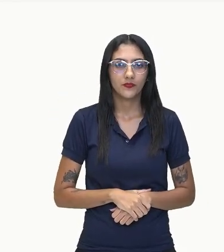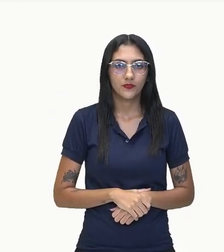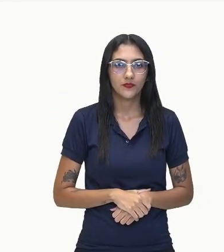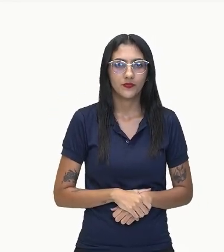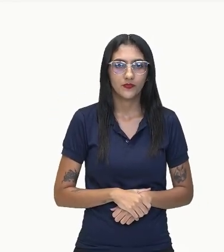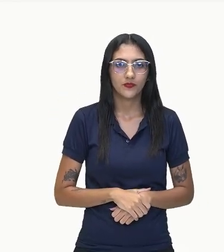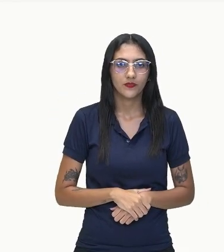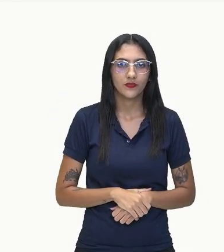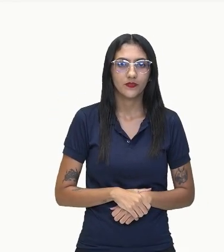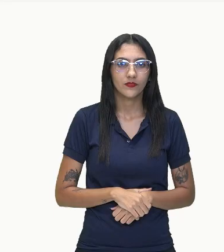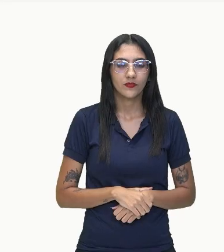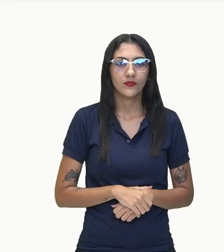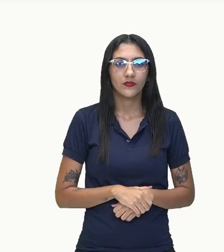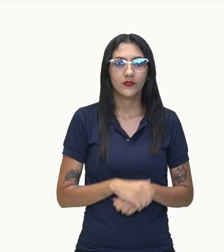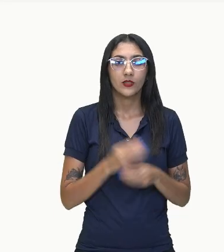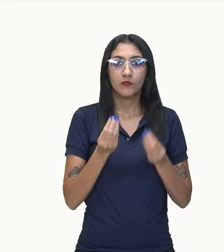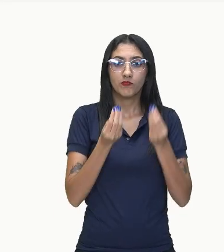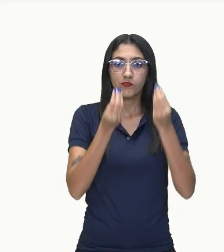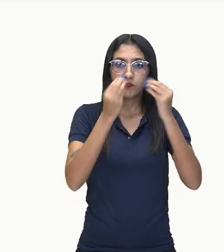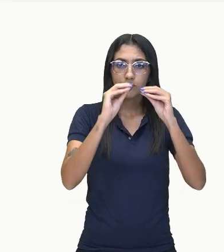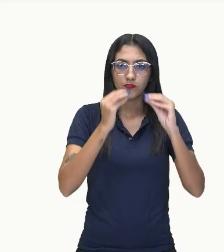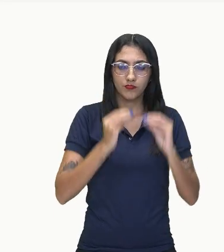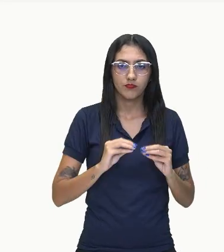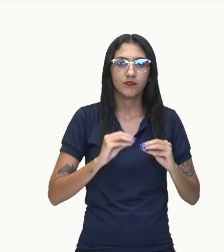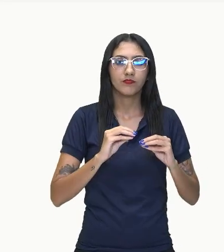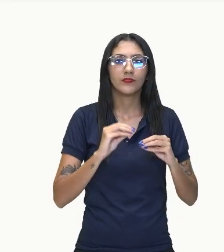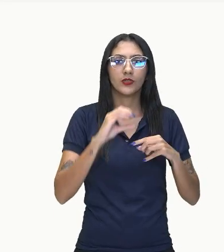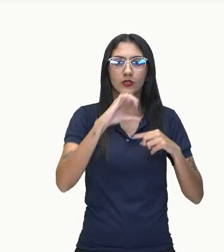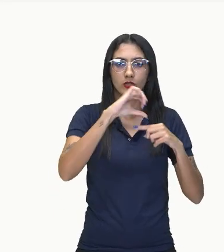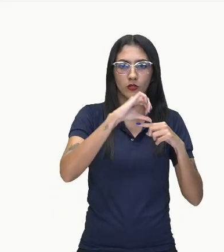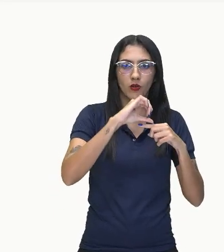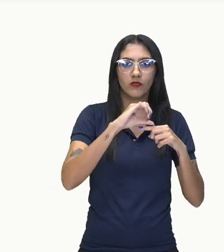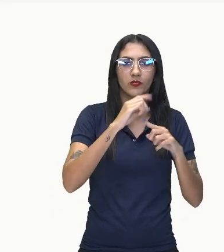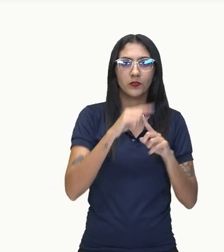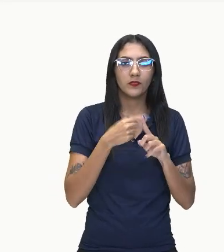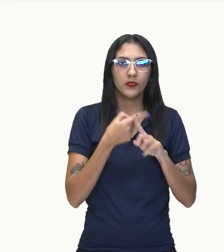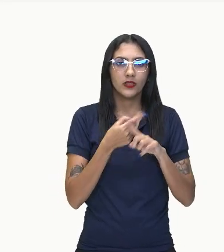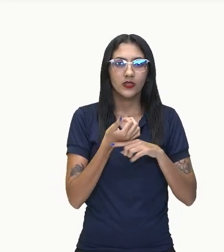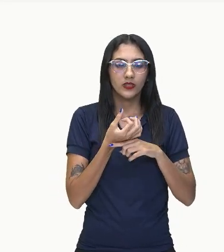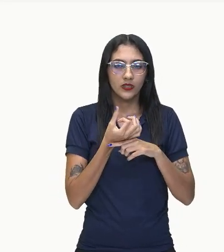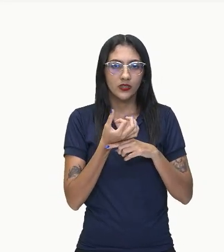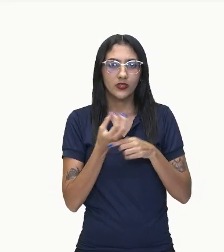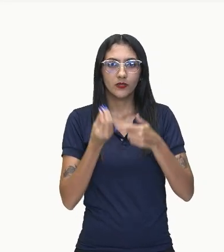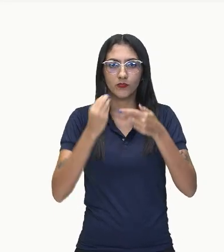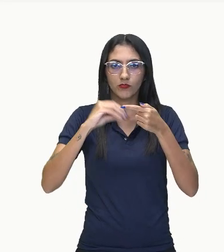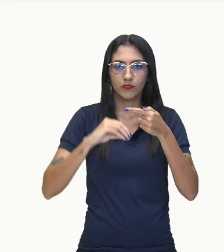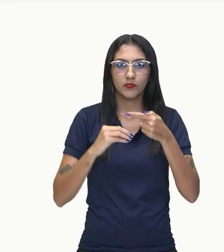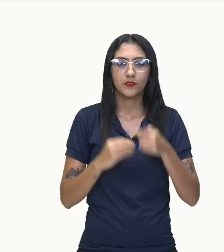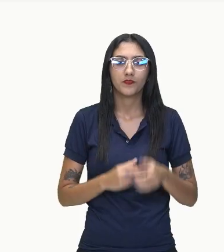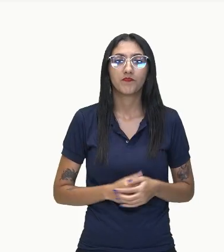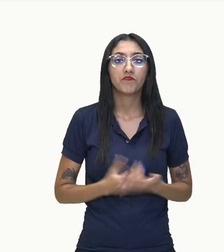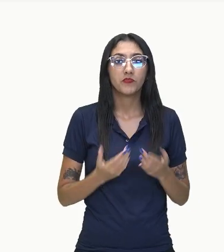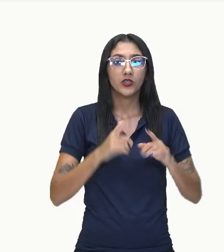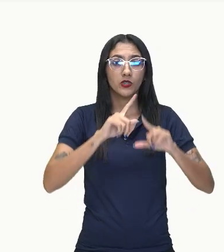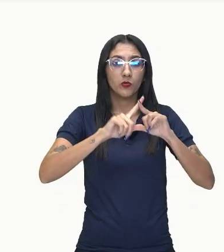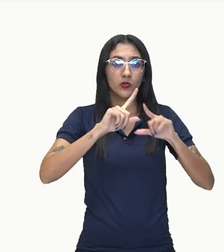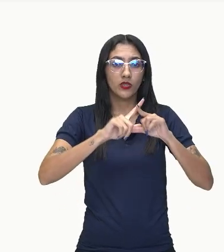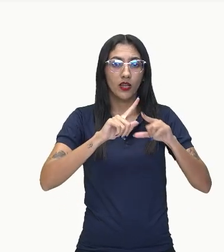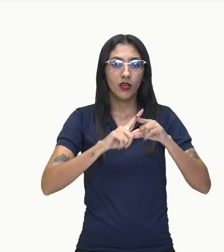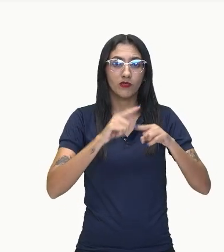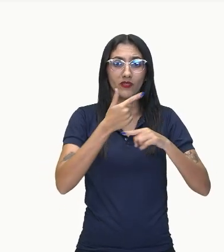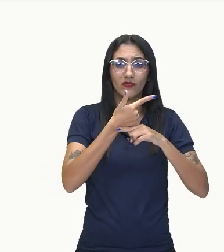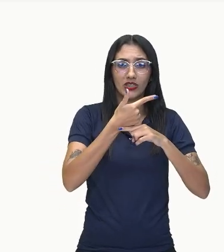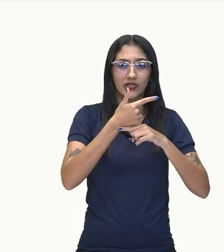16 é 25. E o denominador a gente repete. Então, o valor do nosso delta é 25 sobre